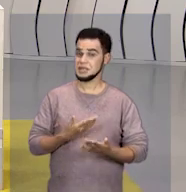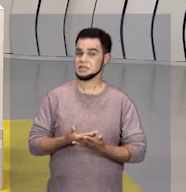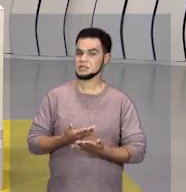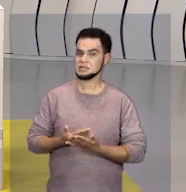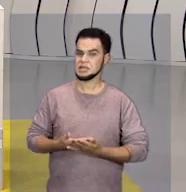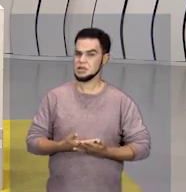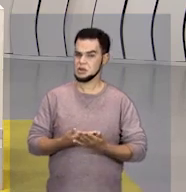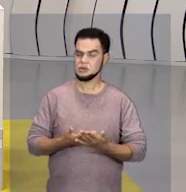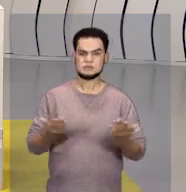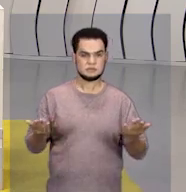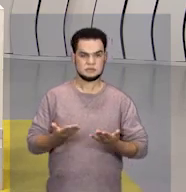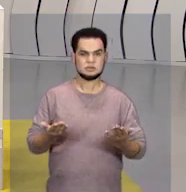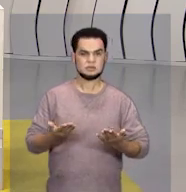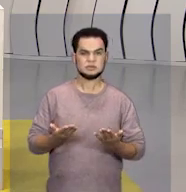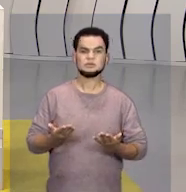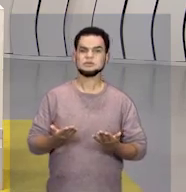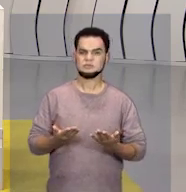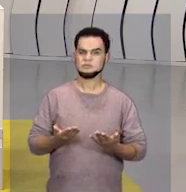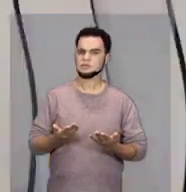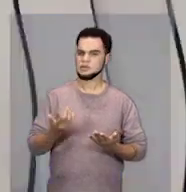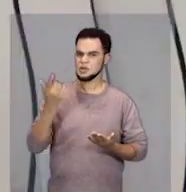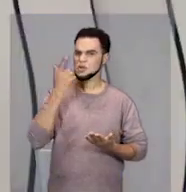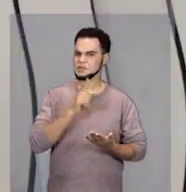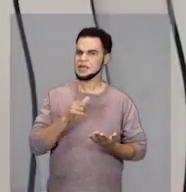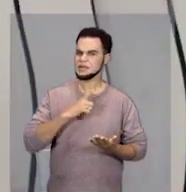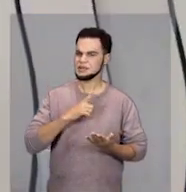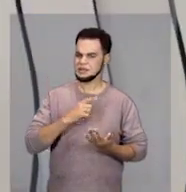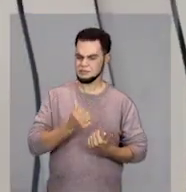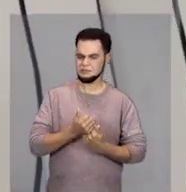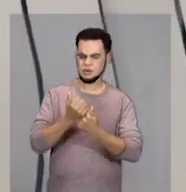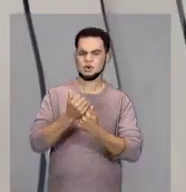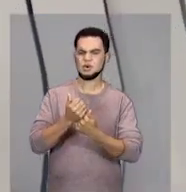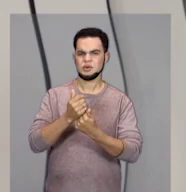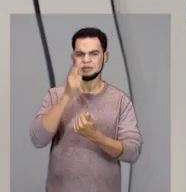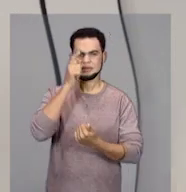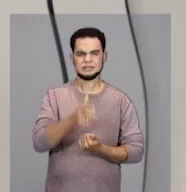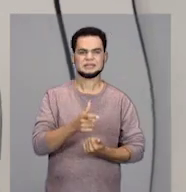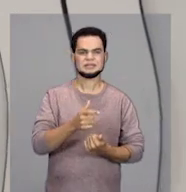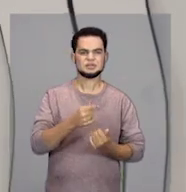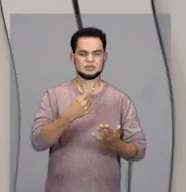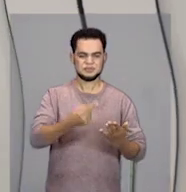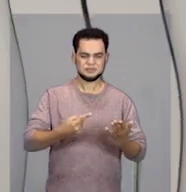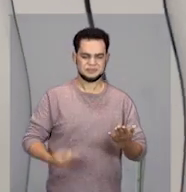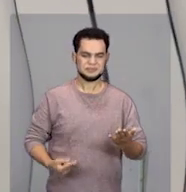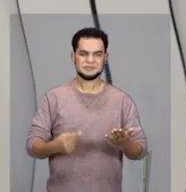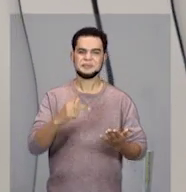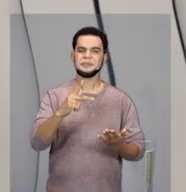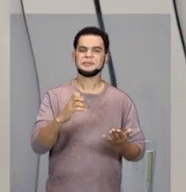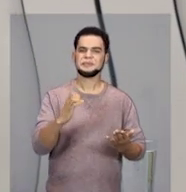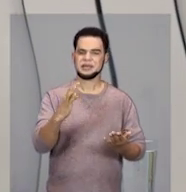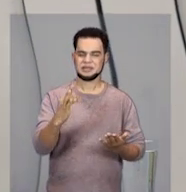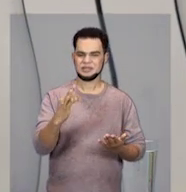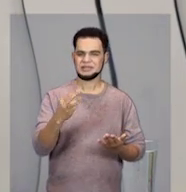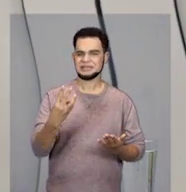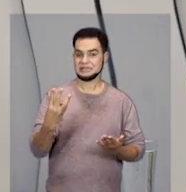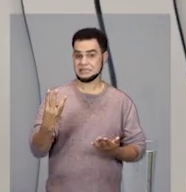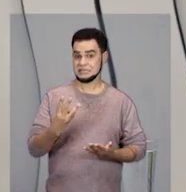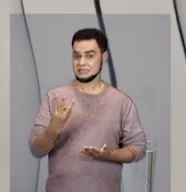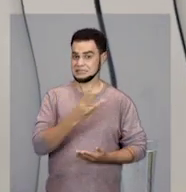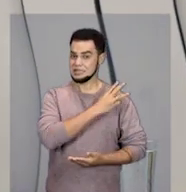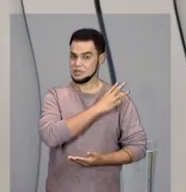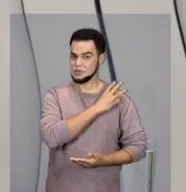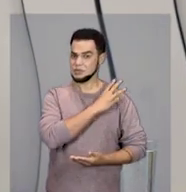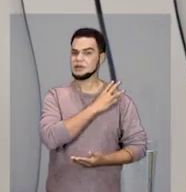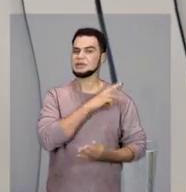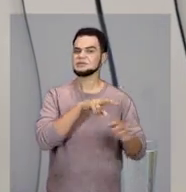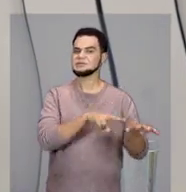você consegue ter um material de apoio interessante lá no PET do primeiro ano, do terceiro bimestre, na semana 4,